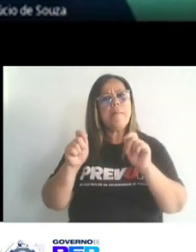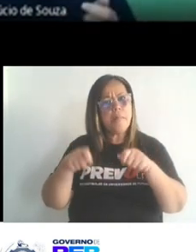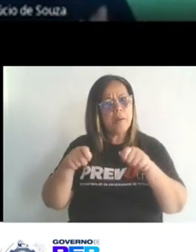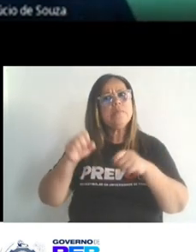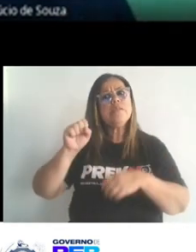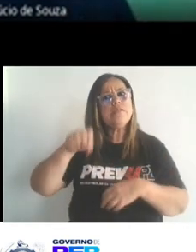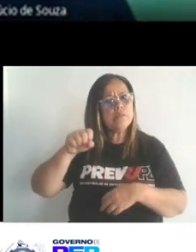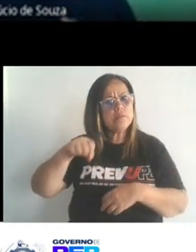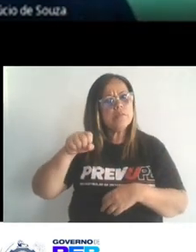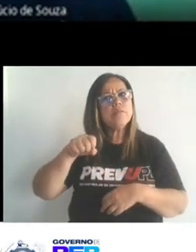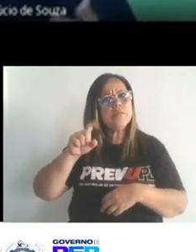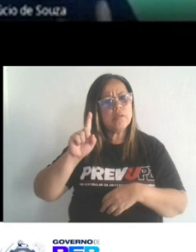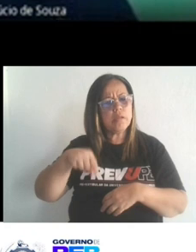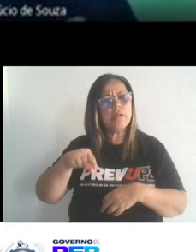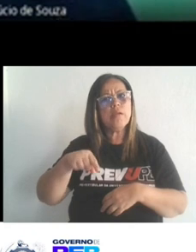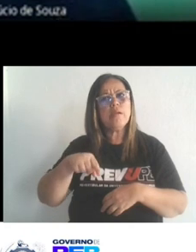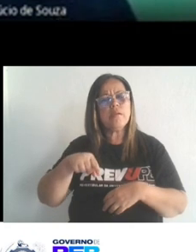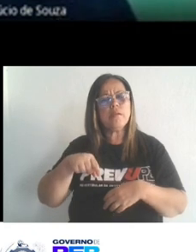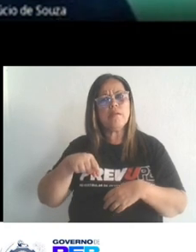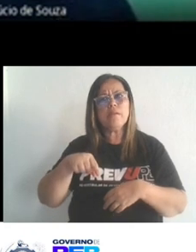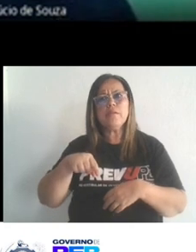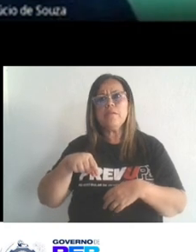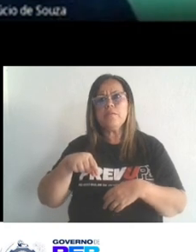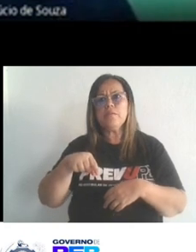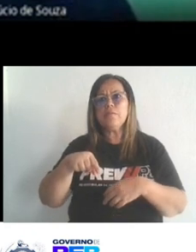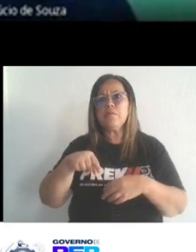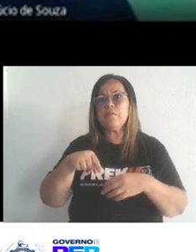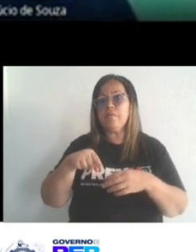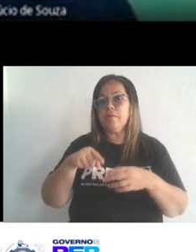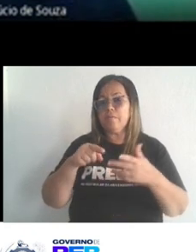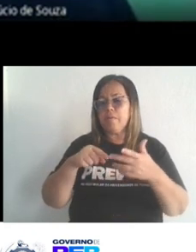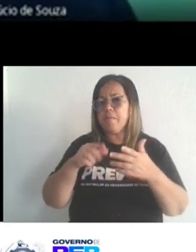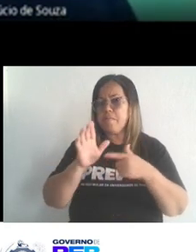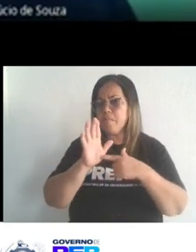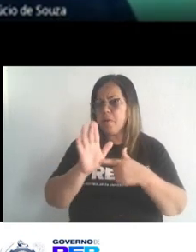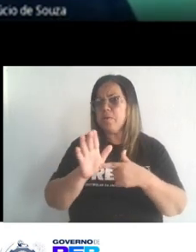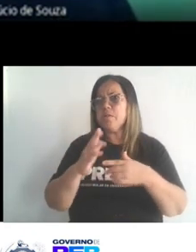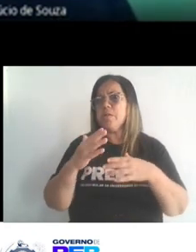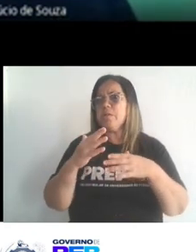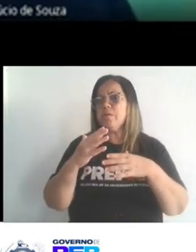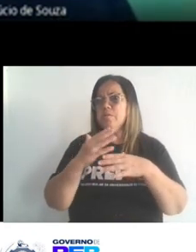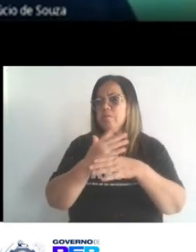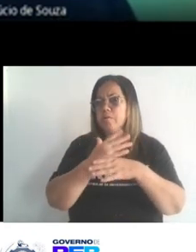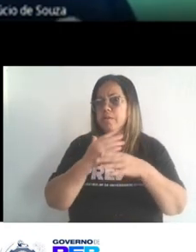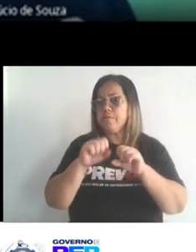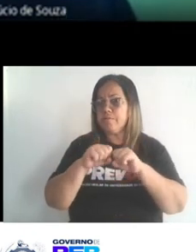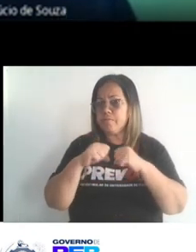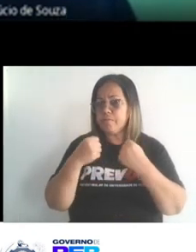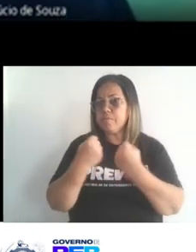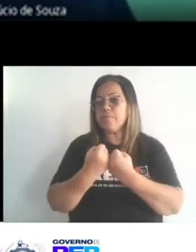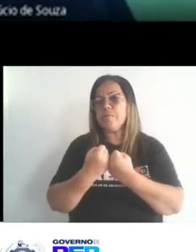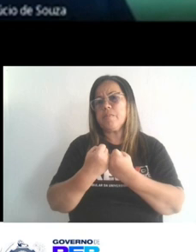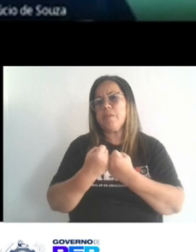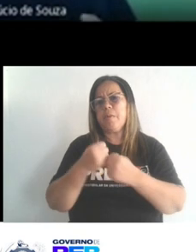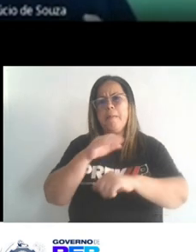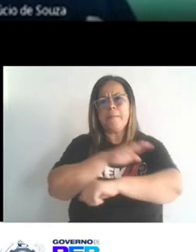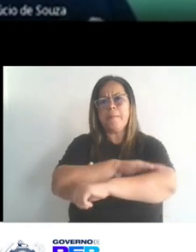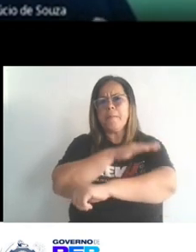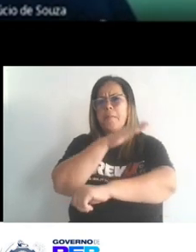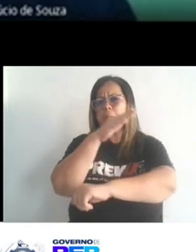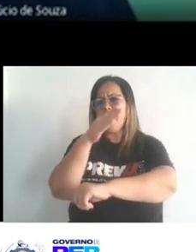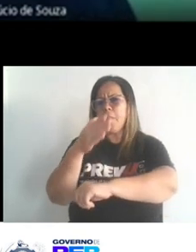sim ser considerada e deve ser considerada o vestígio de uma sociedade civilizada construção de pontes